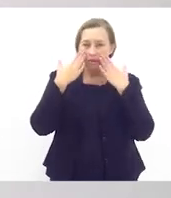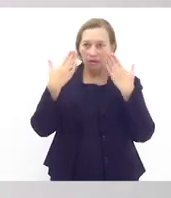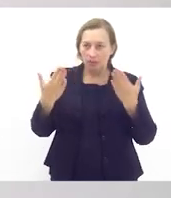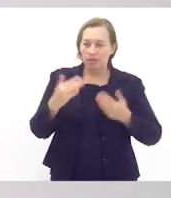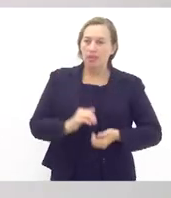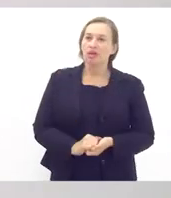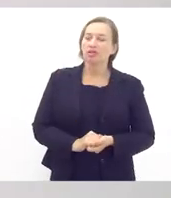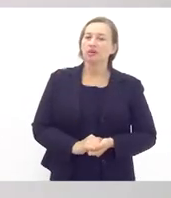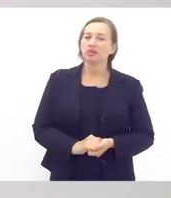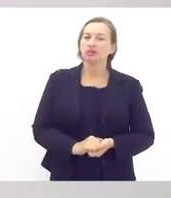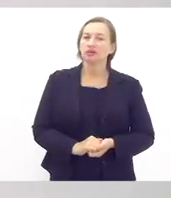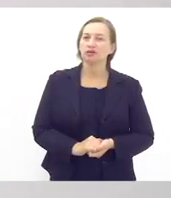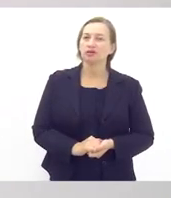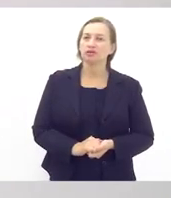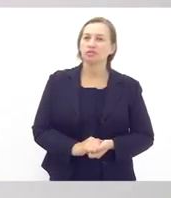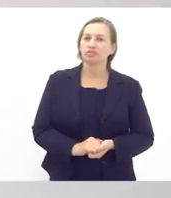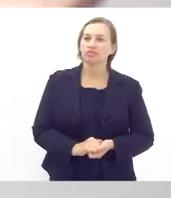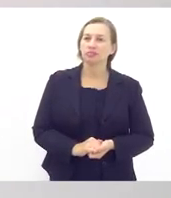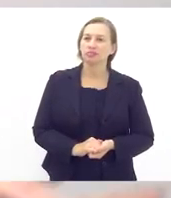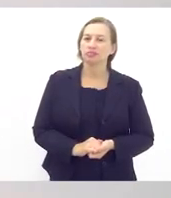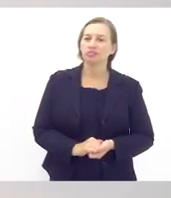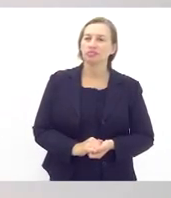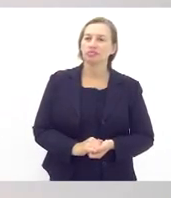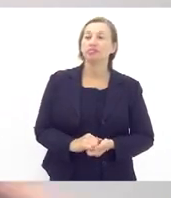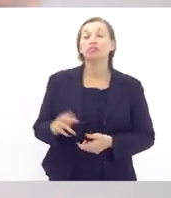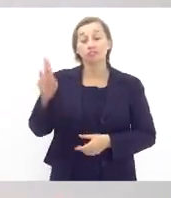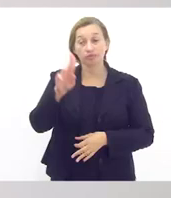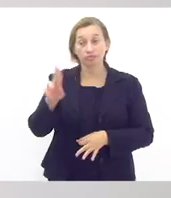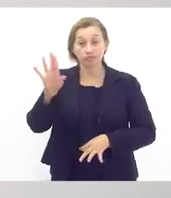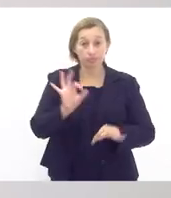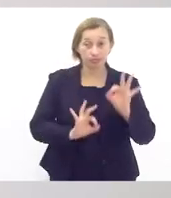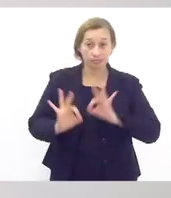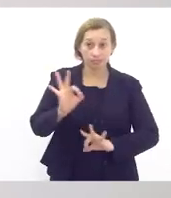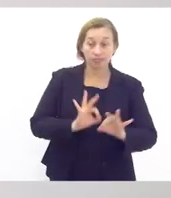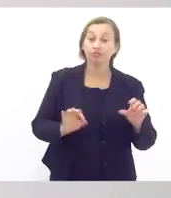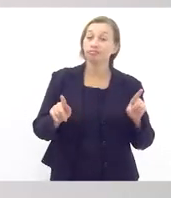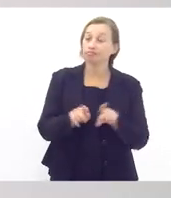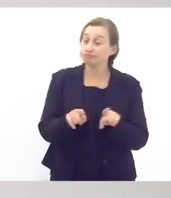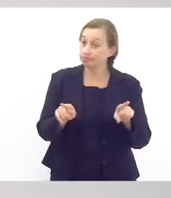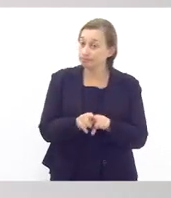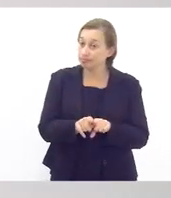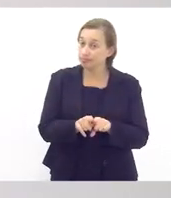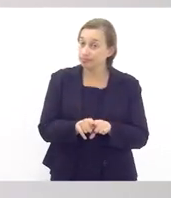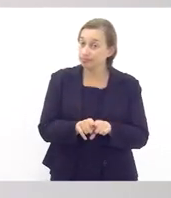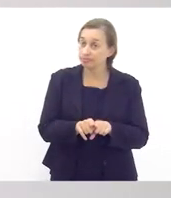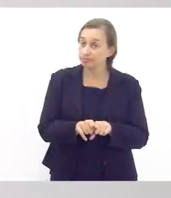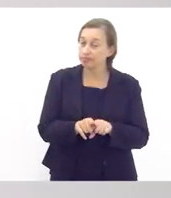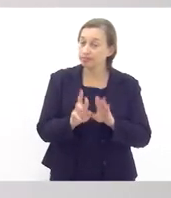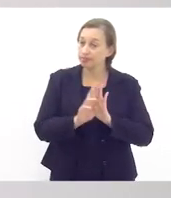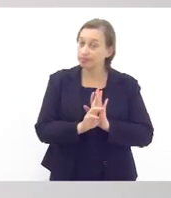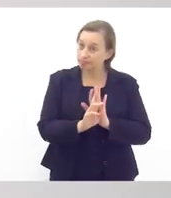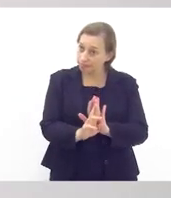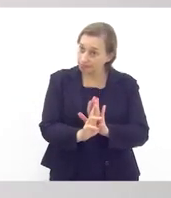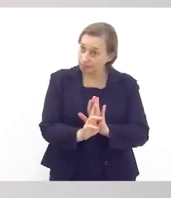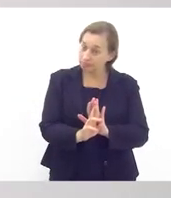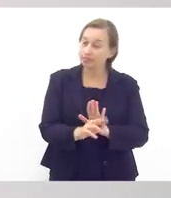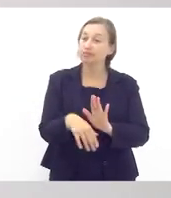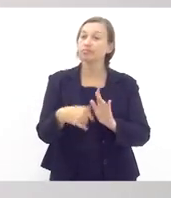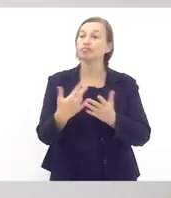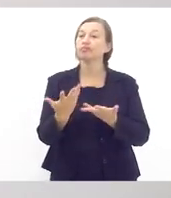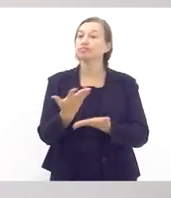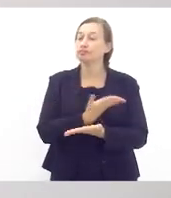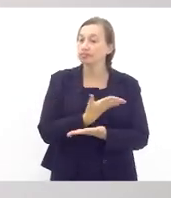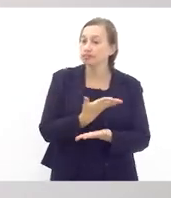inclusive estamos utilizando esse plano também para de referência para que os colegas